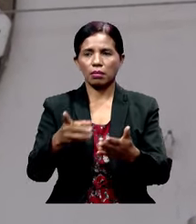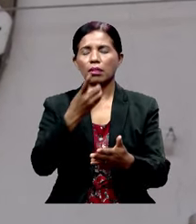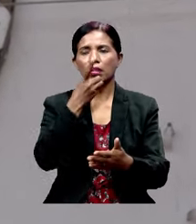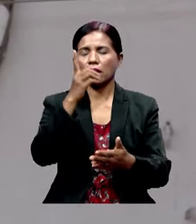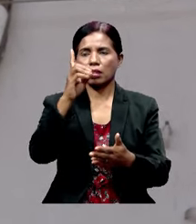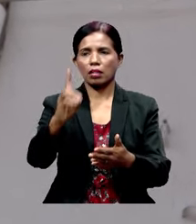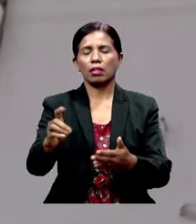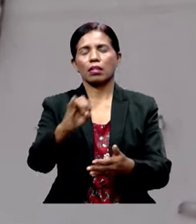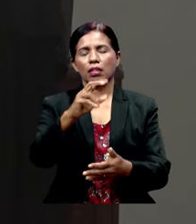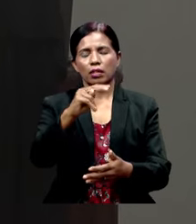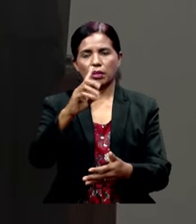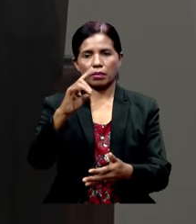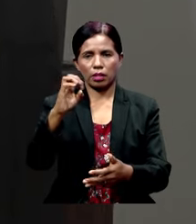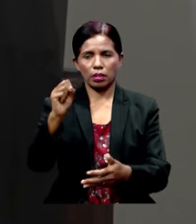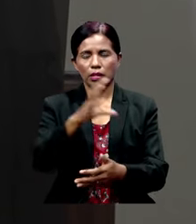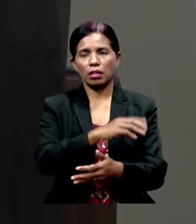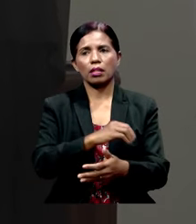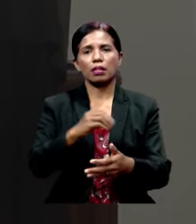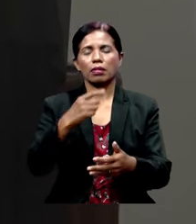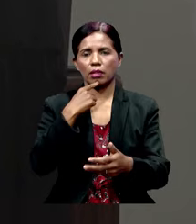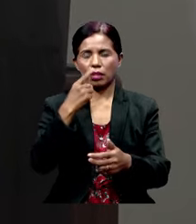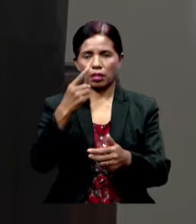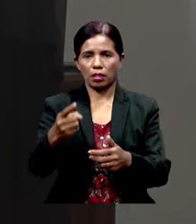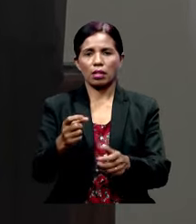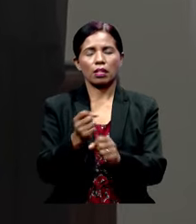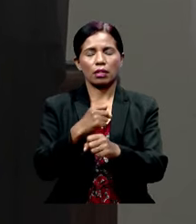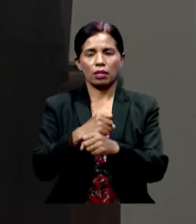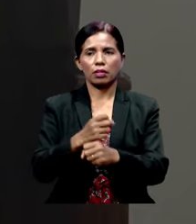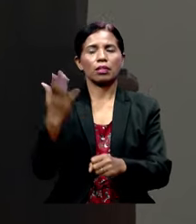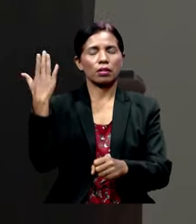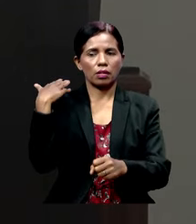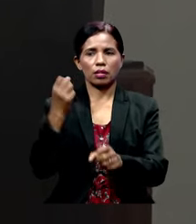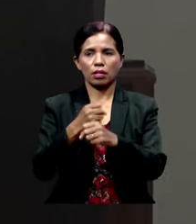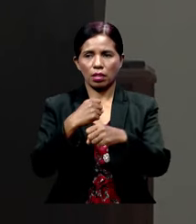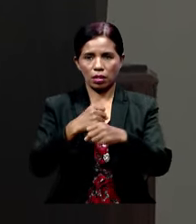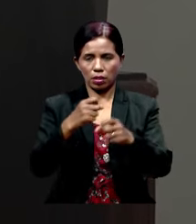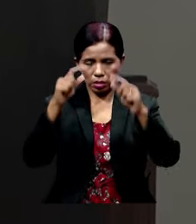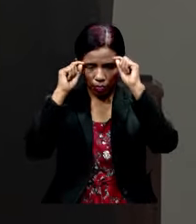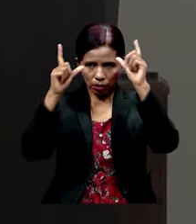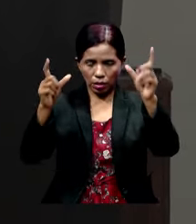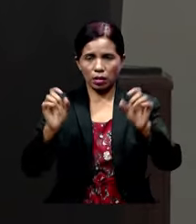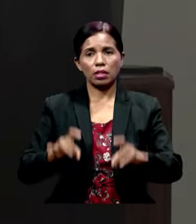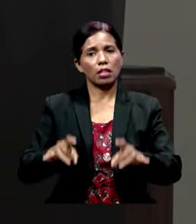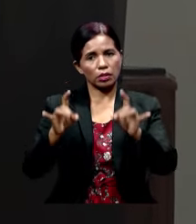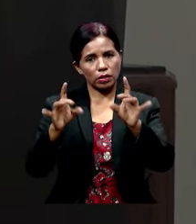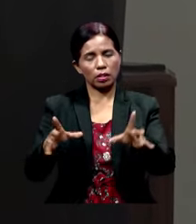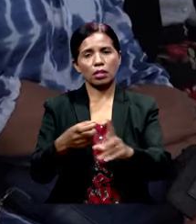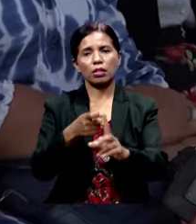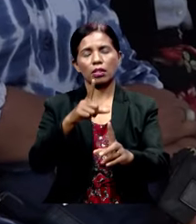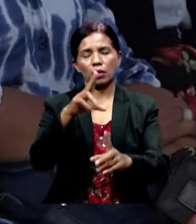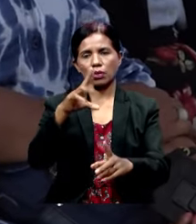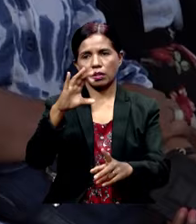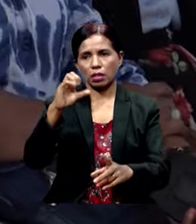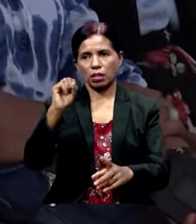de indemnização por facto ilícito, no ex-consul-geral Timor-Leste e a Sydney, Austrália, Luciano Valentim